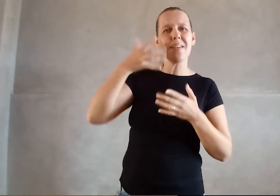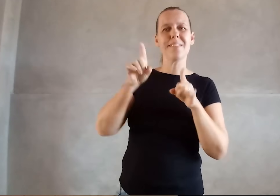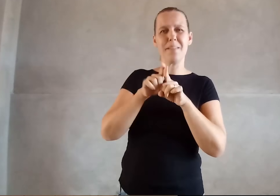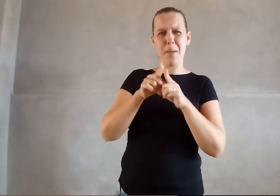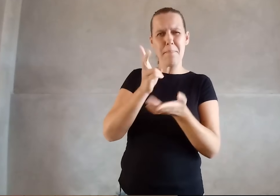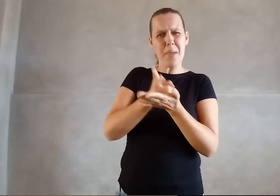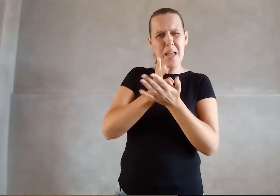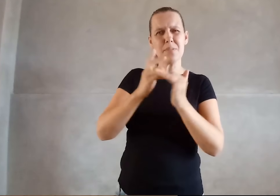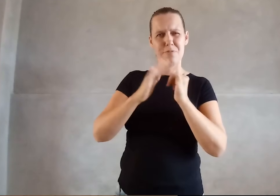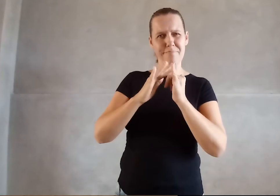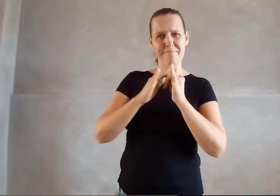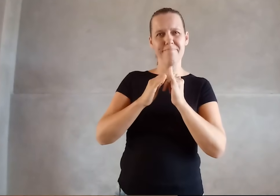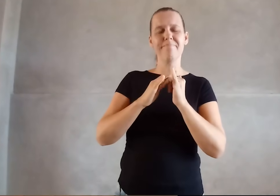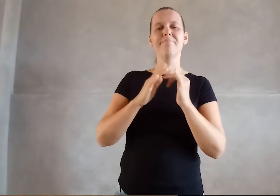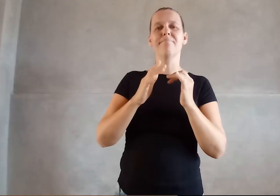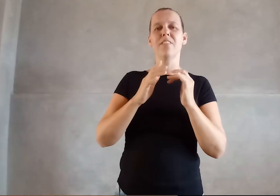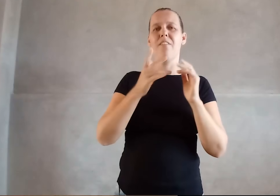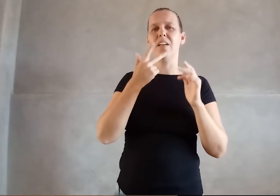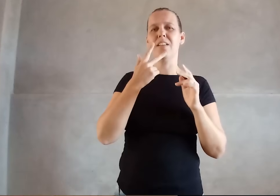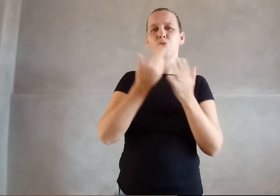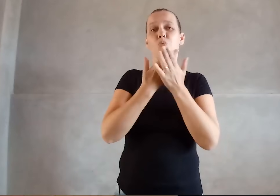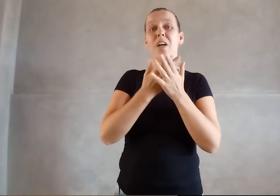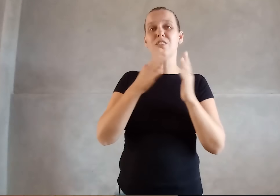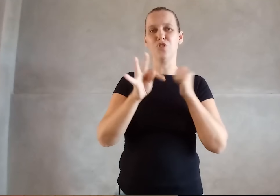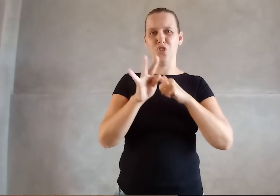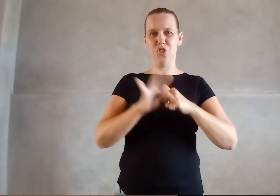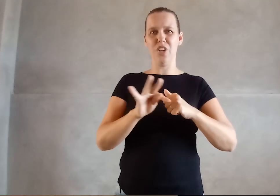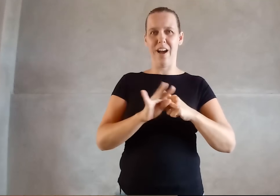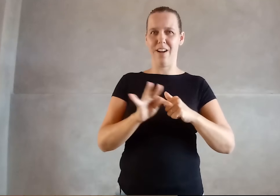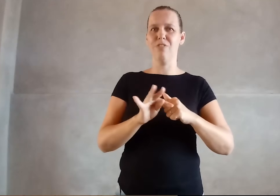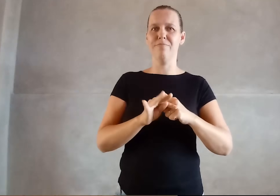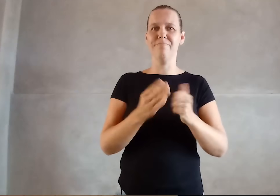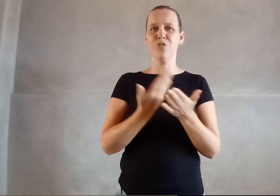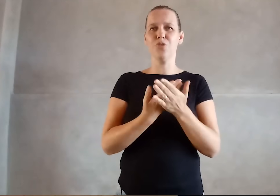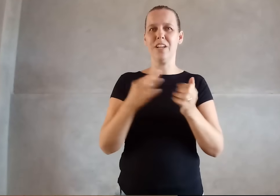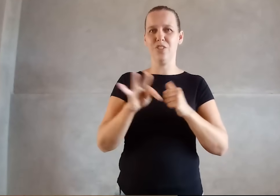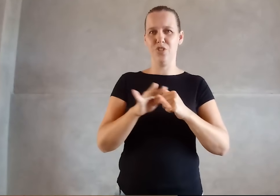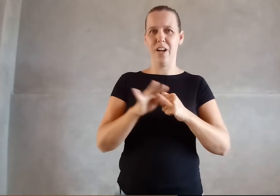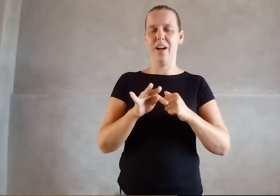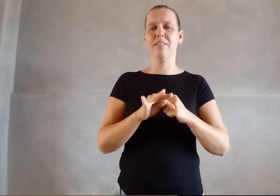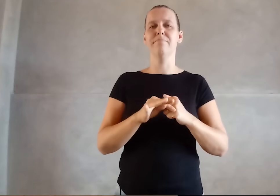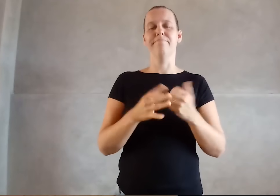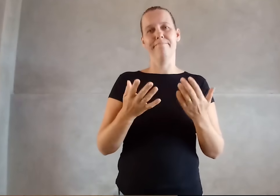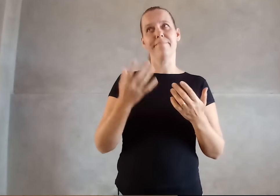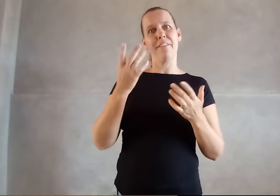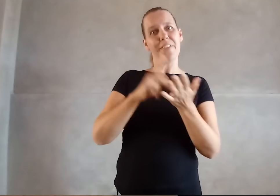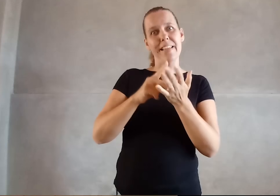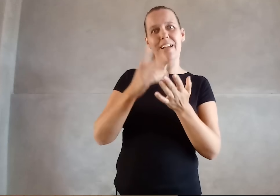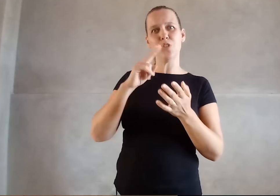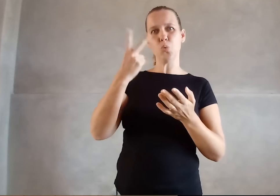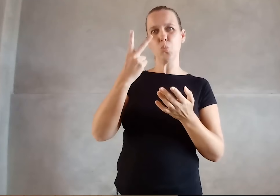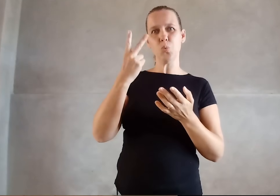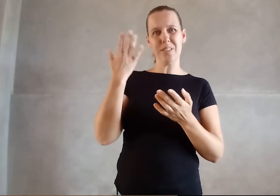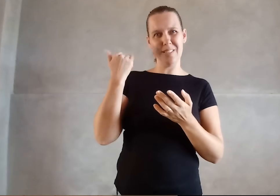Vamos estudar Tiago. A propósito, as 2 últimas mensagens já foram em Tiago, mas eu queria te convidar a entrar